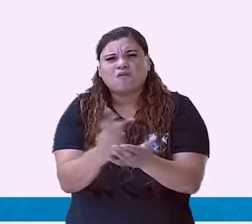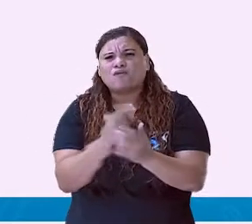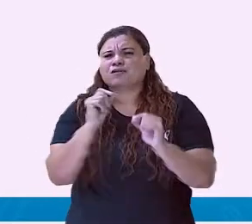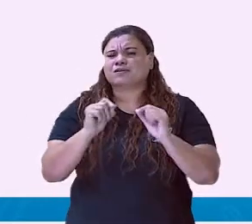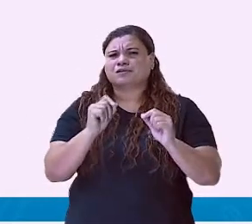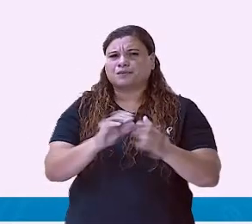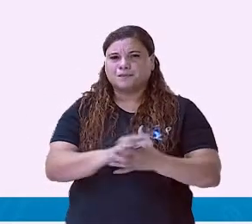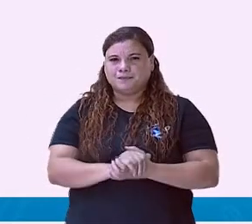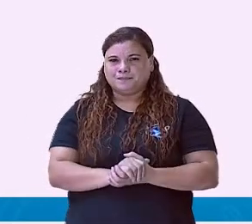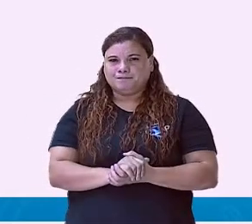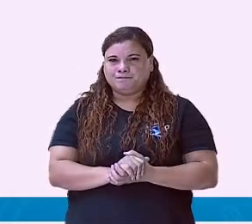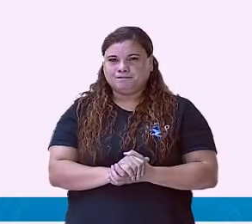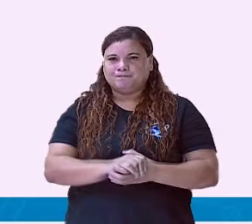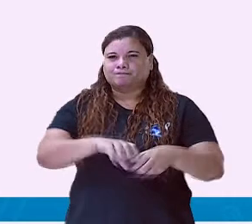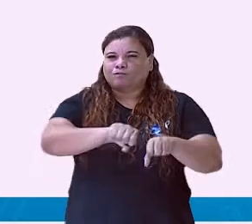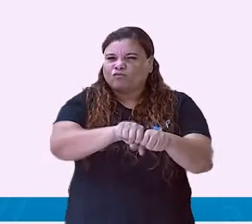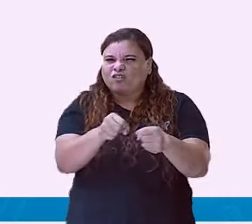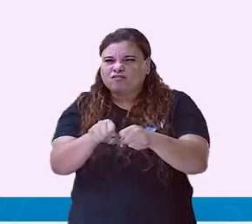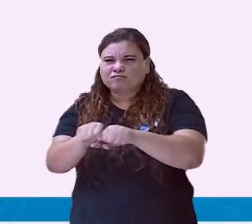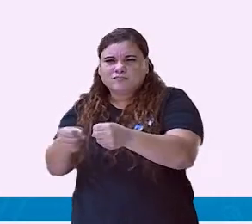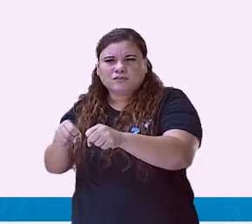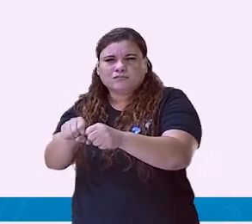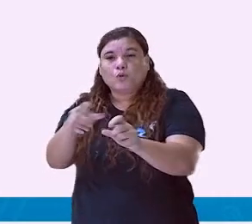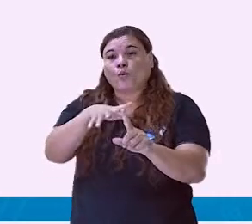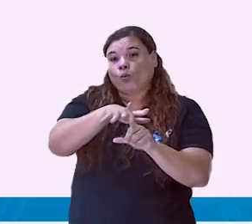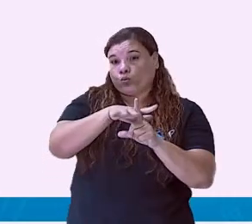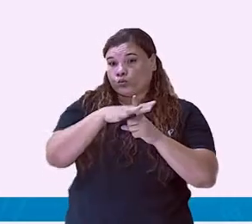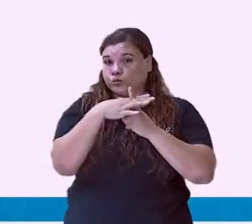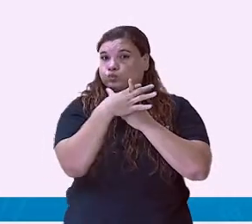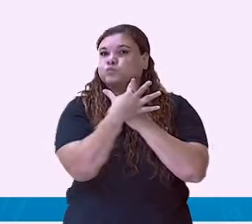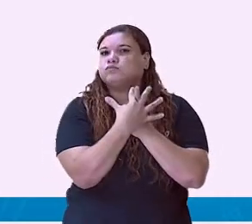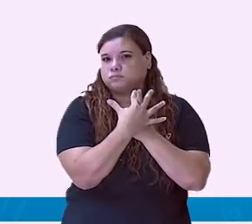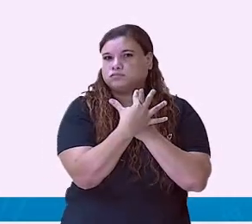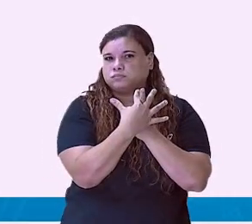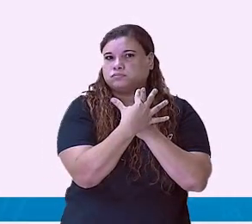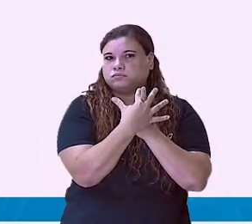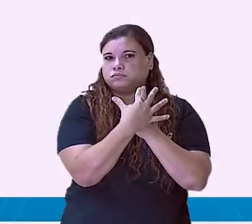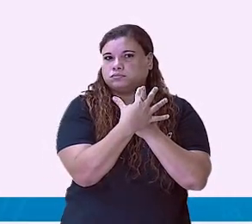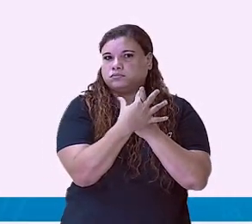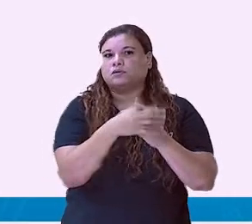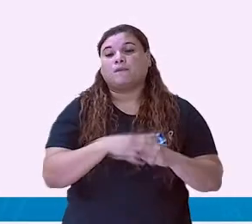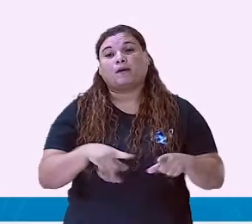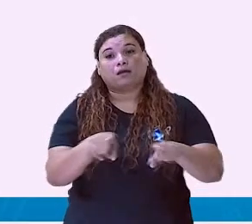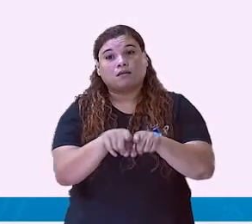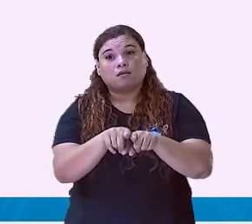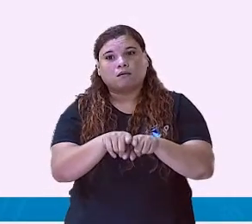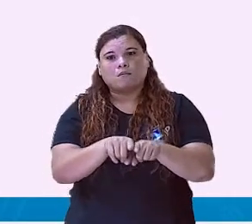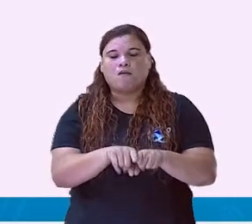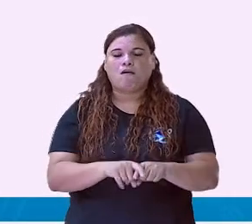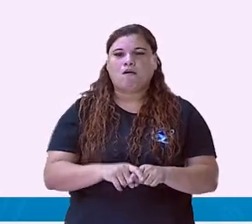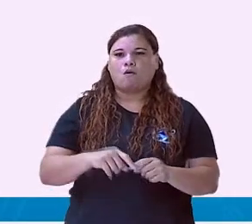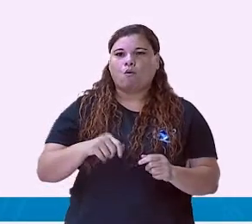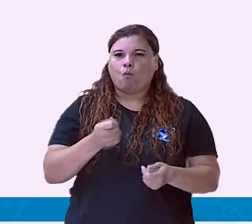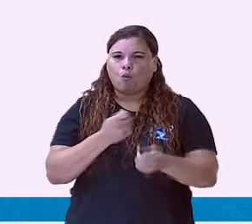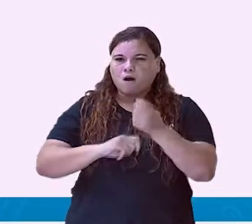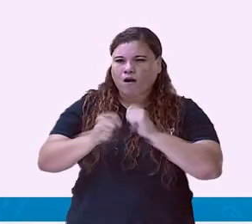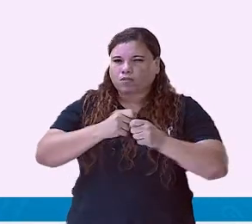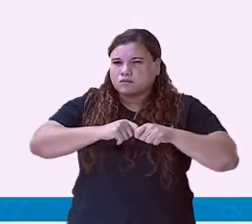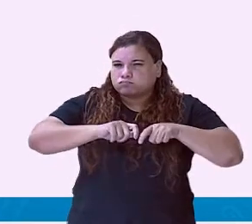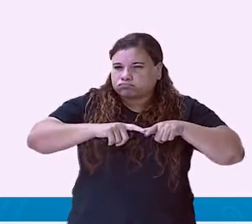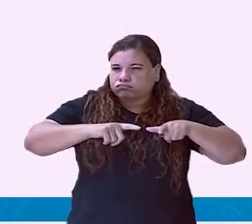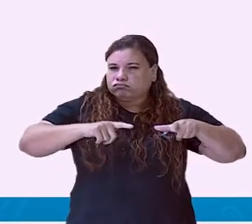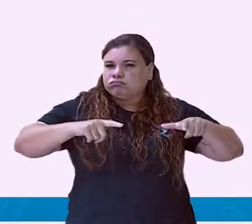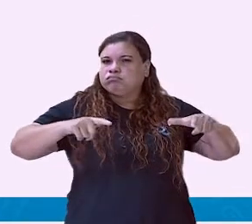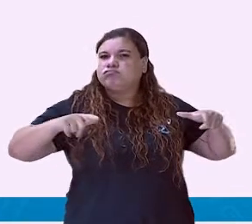forças internacionais, antes eram Estados Unidos e União Soviética. Capitalistas, Estados